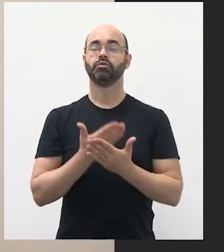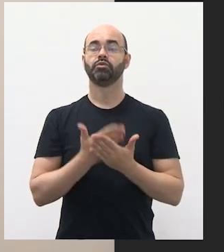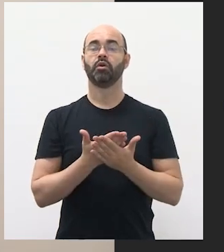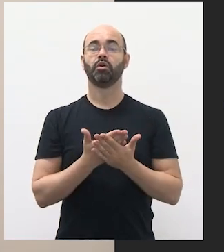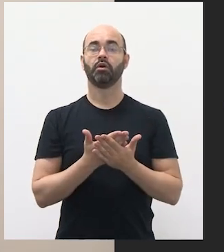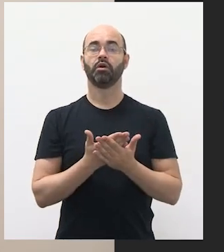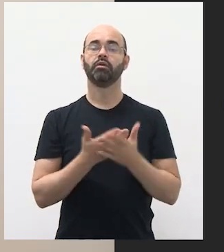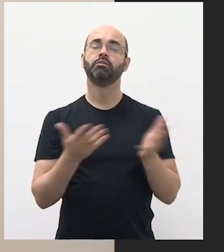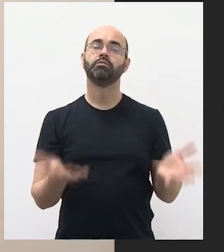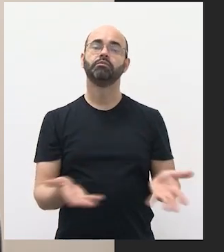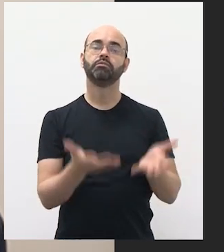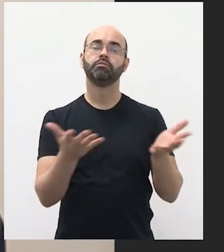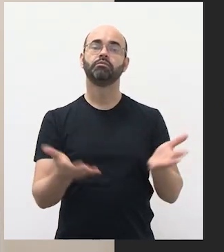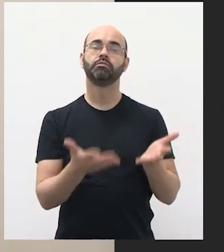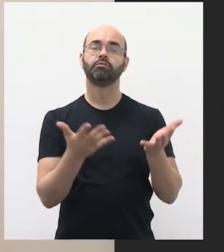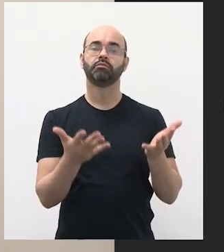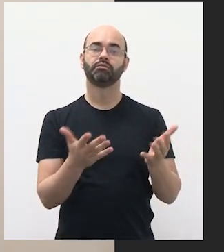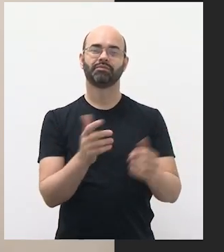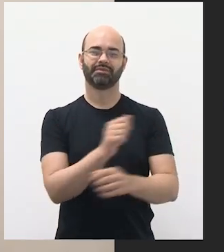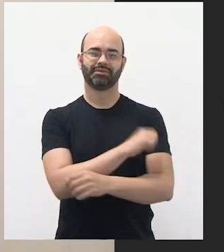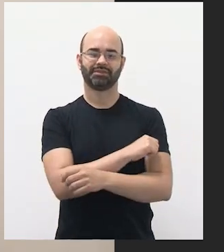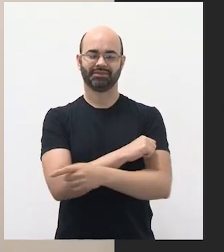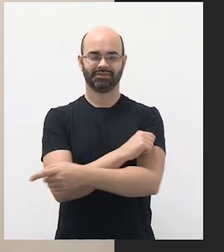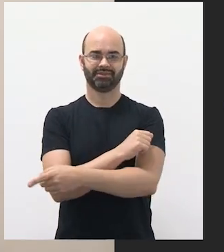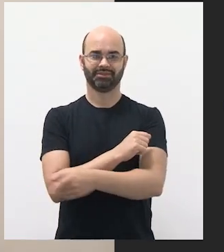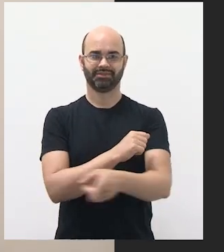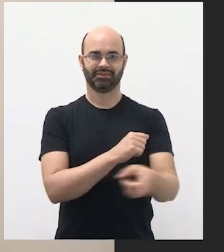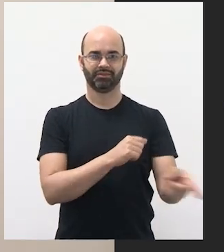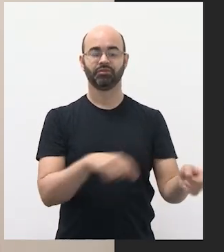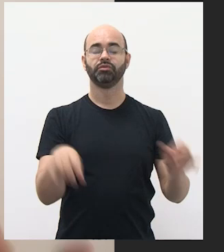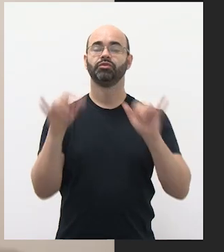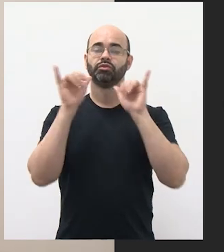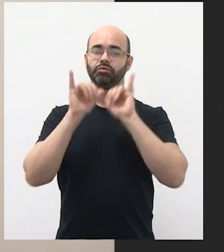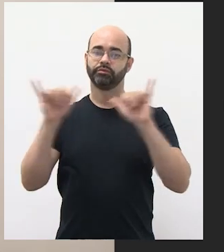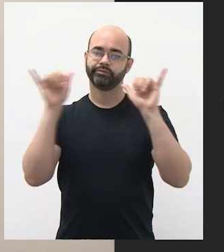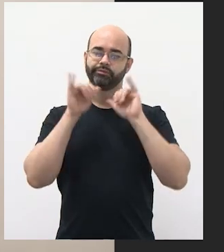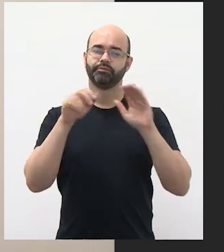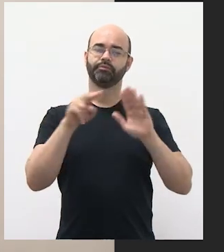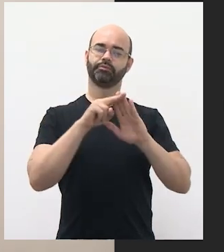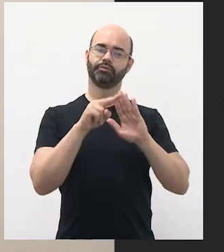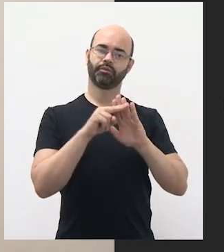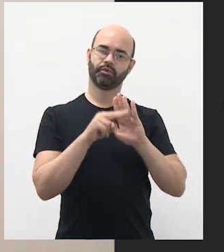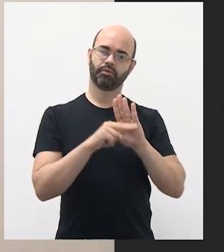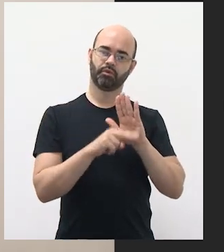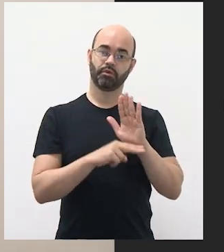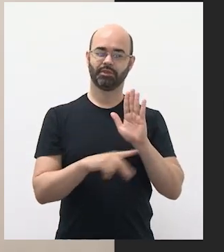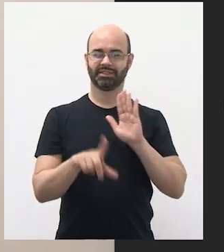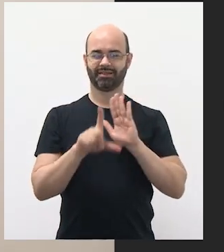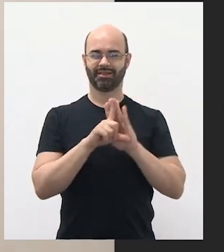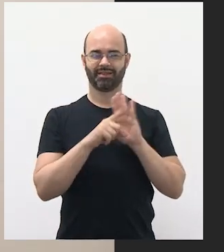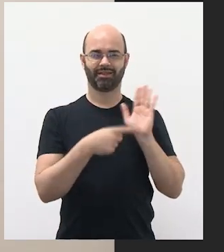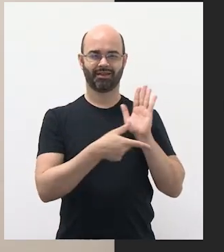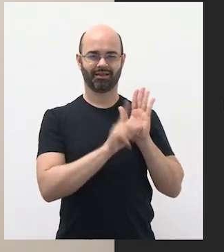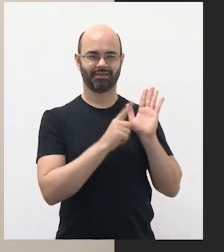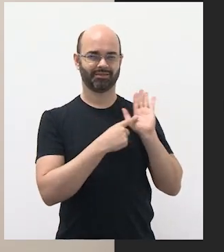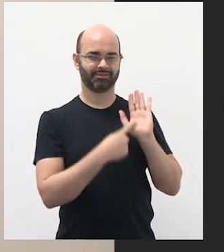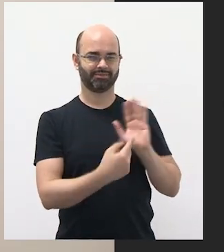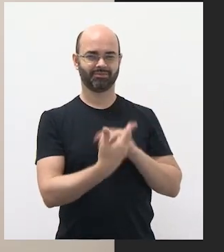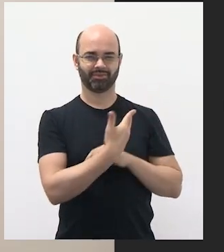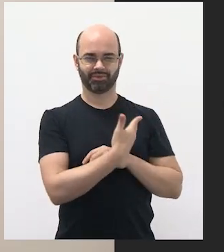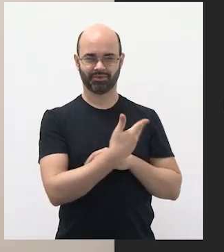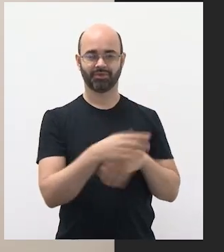promover entre os estudantes responsáveis, além das divulgações das normas legais, como essa, a inserção à